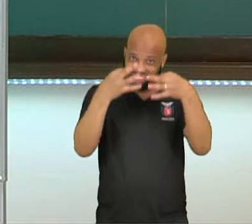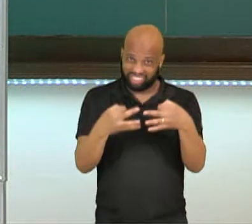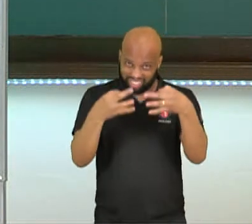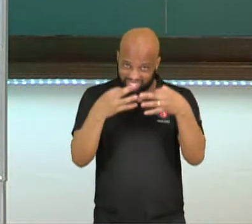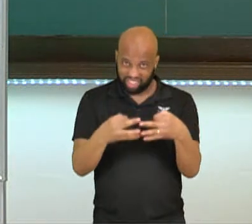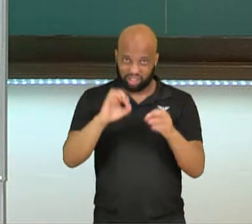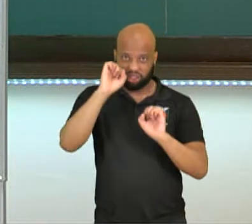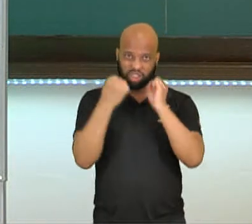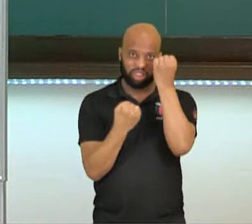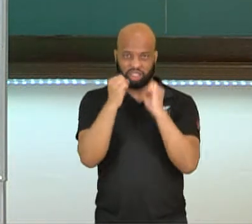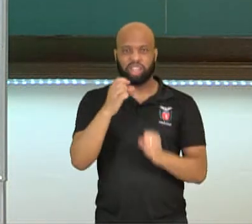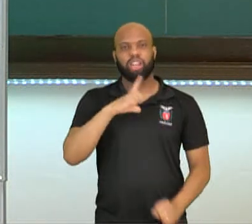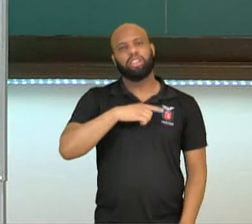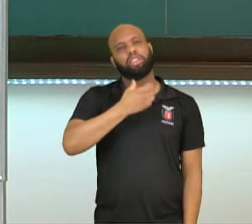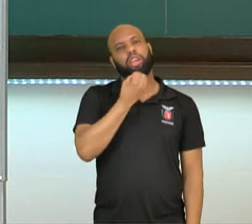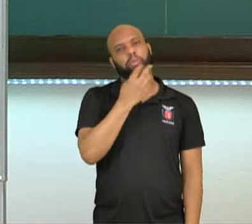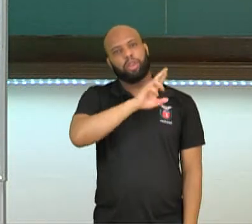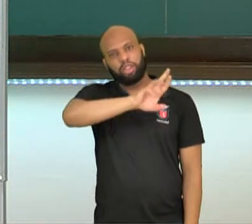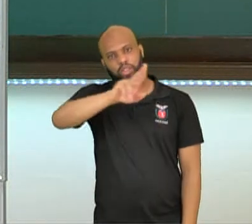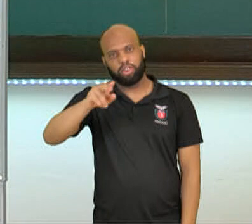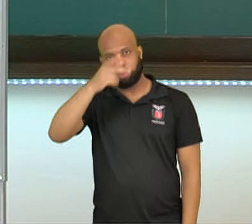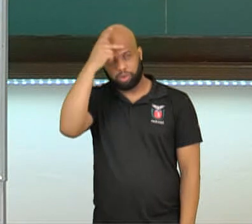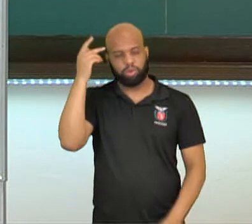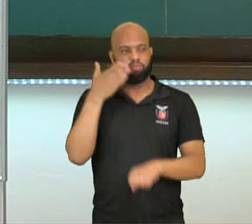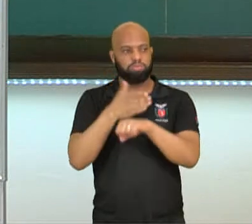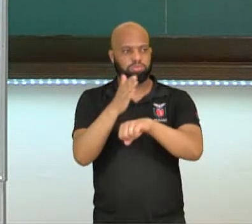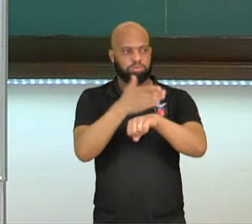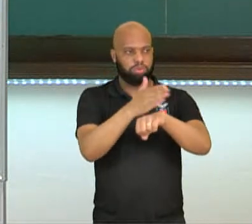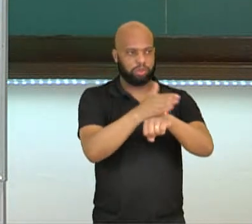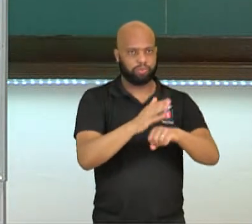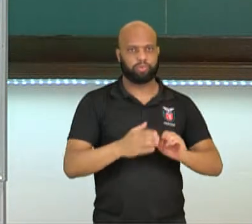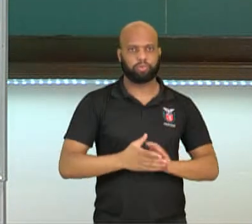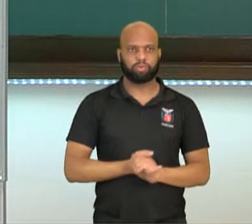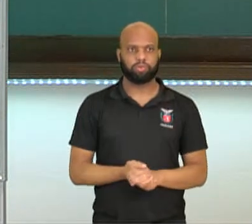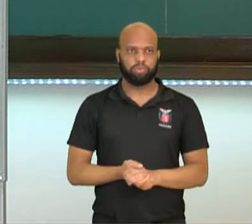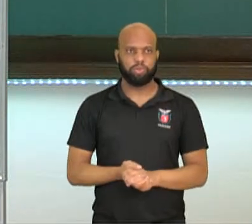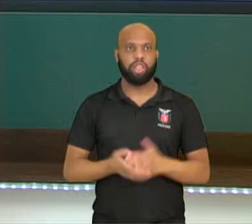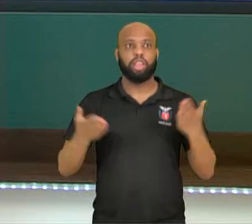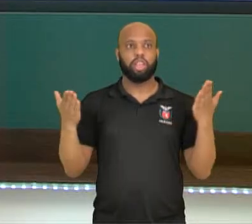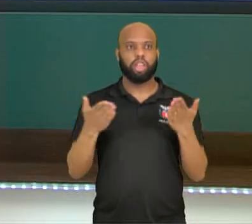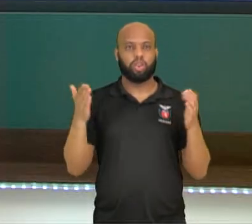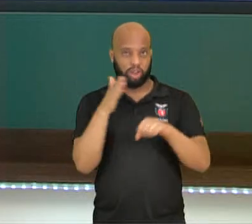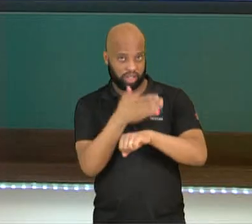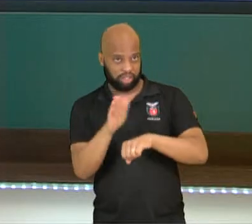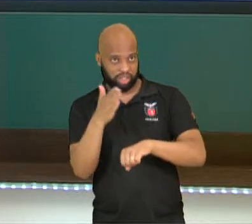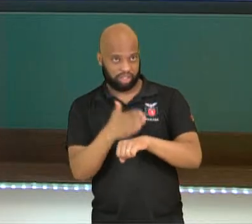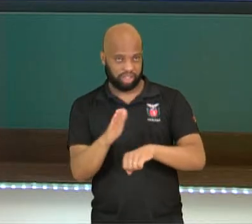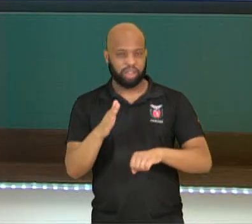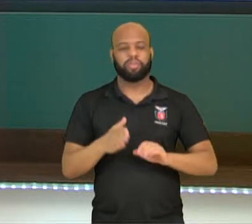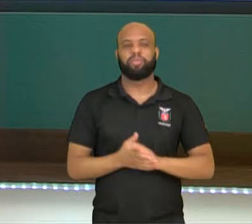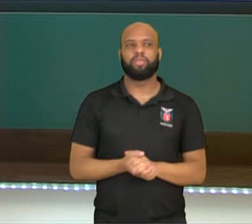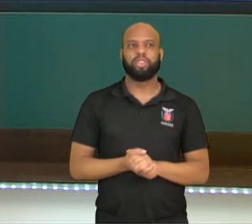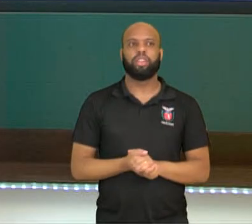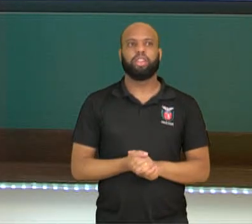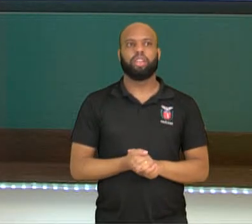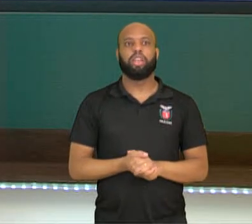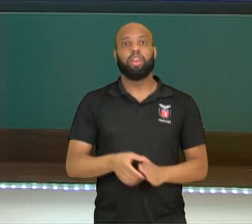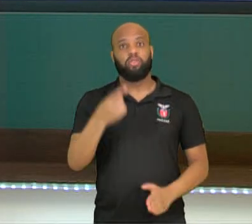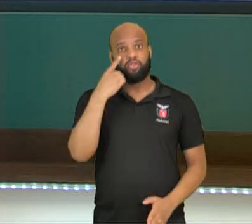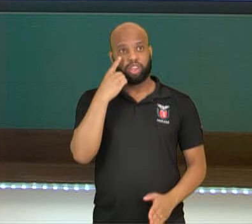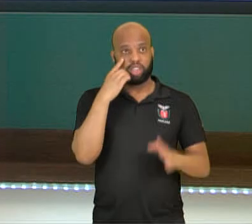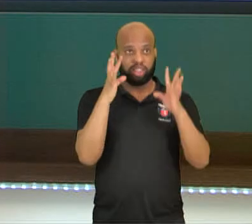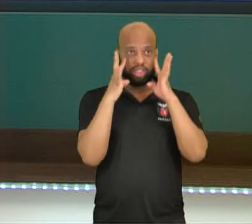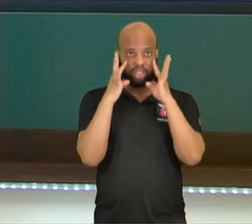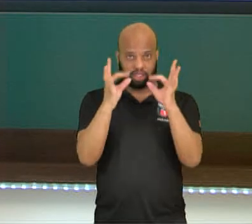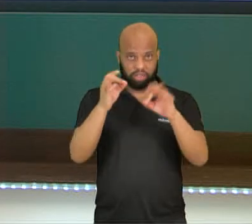esses inúmeros benefícios para as pessoas que praticam. Vamos praticar então um pouquinho, pessoal? Prestem ali atenção